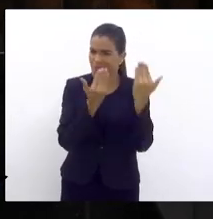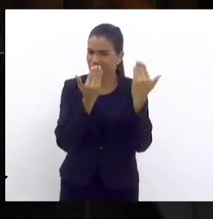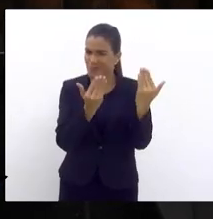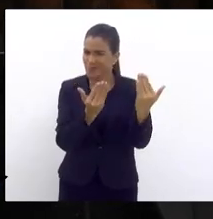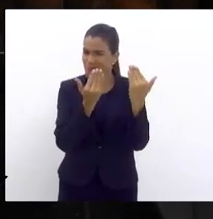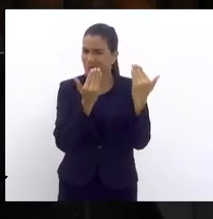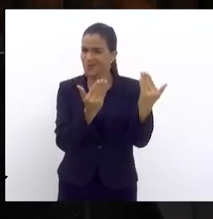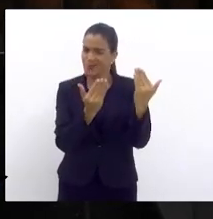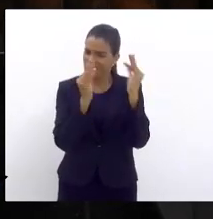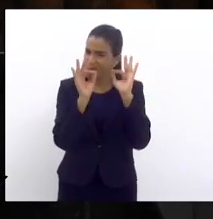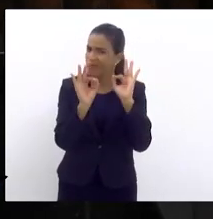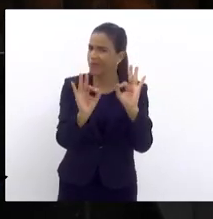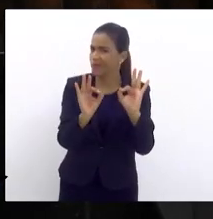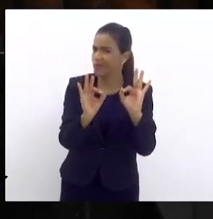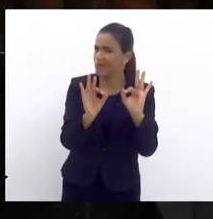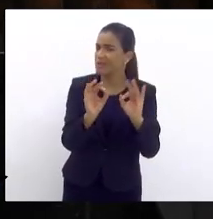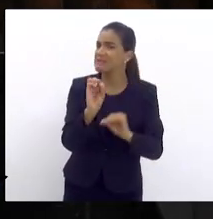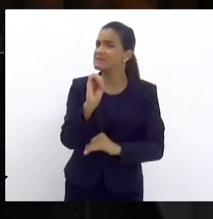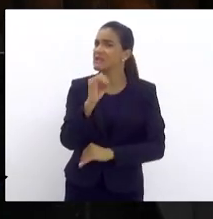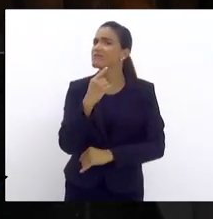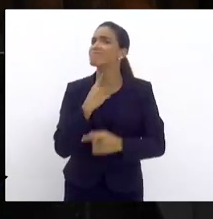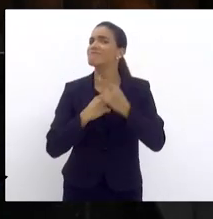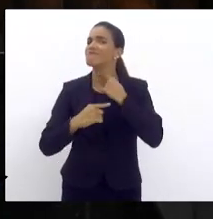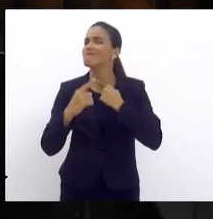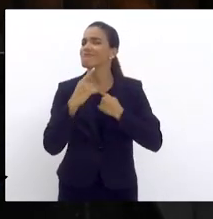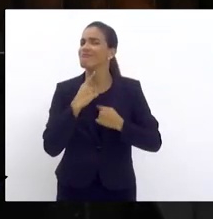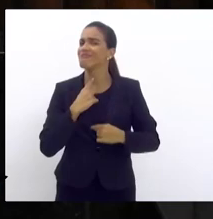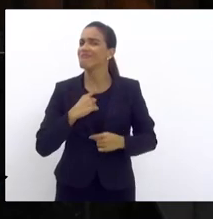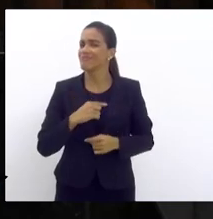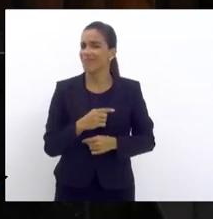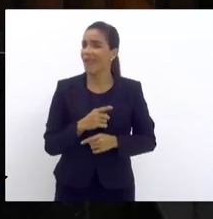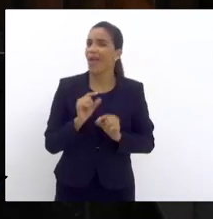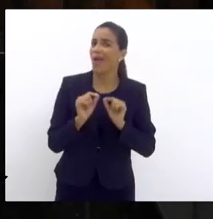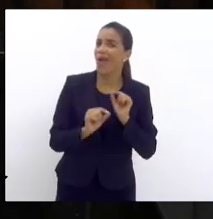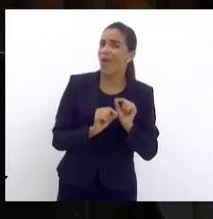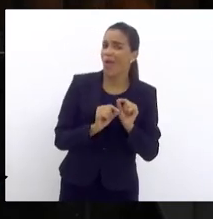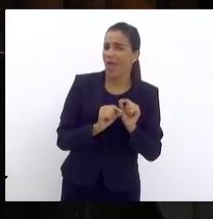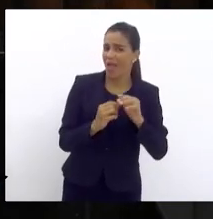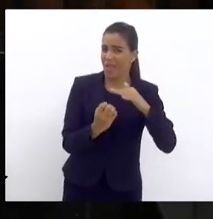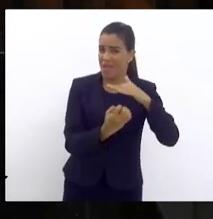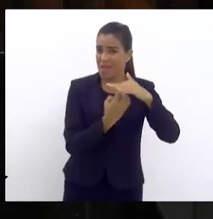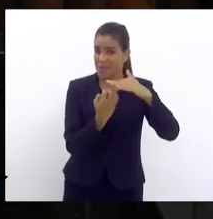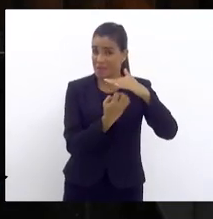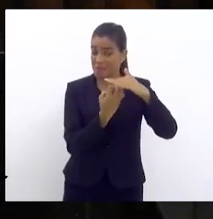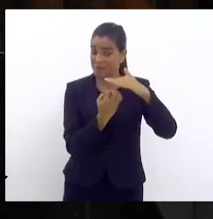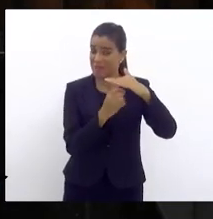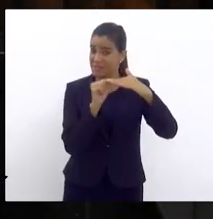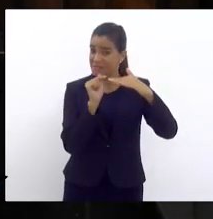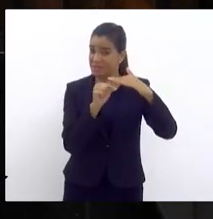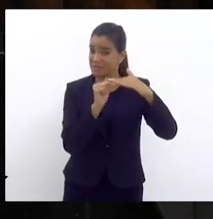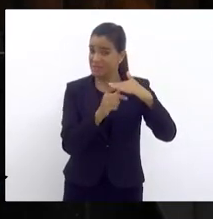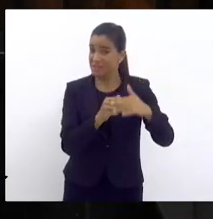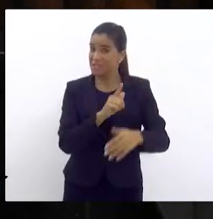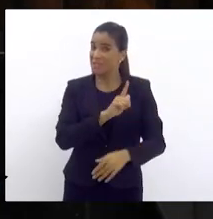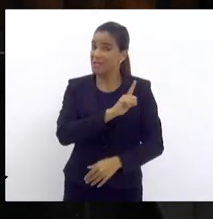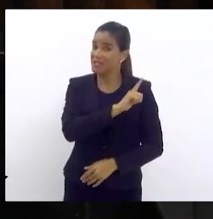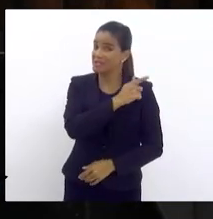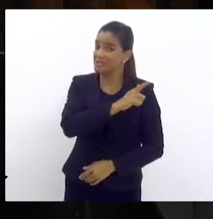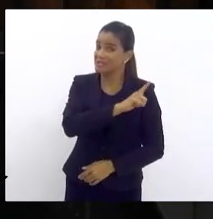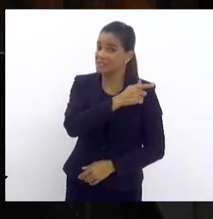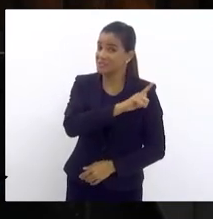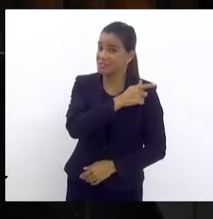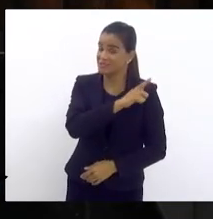até que o desejo é que saia a empresa que está gerenciando